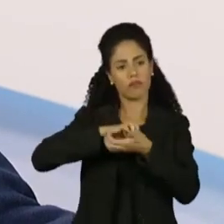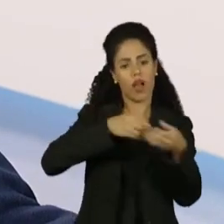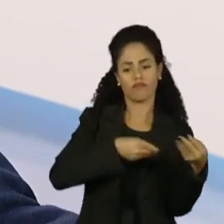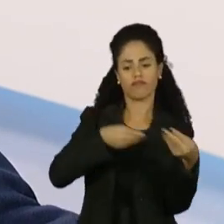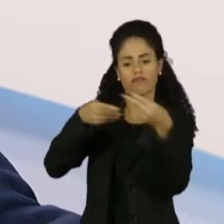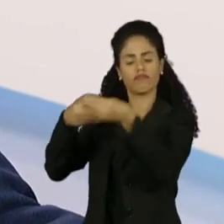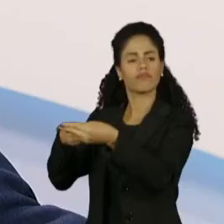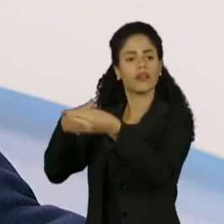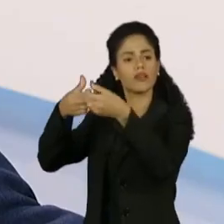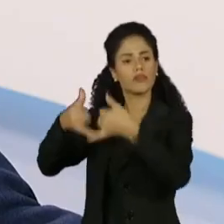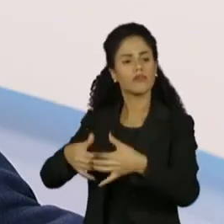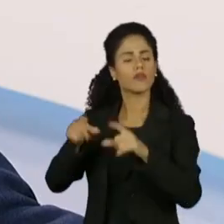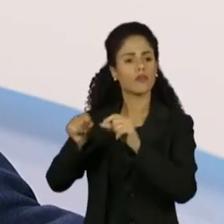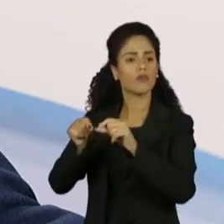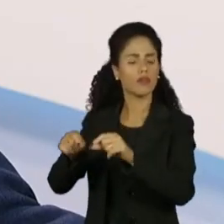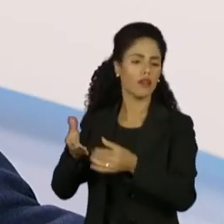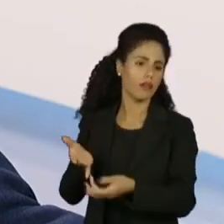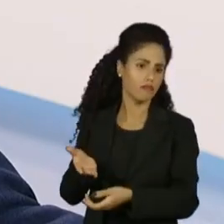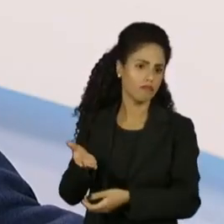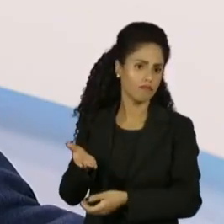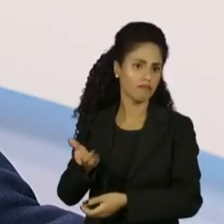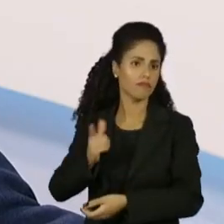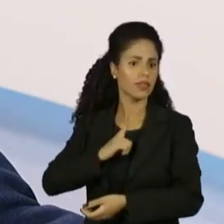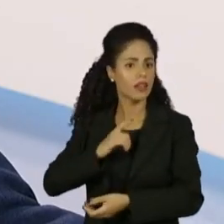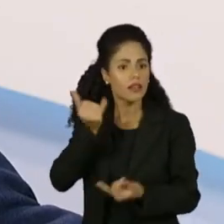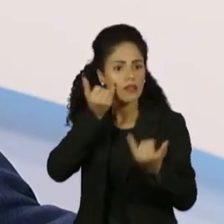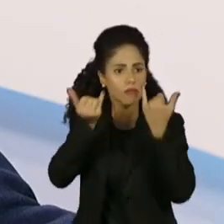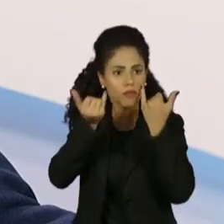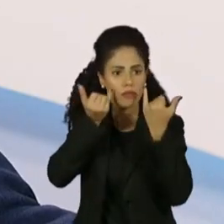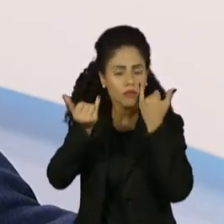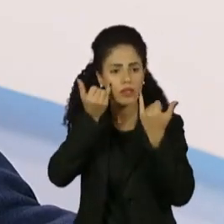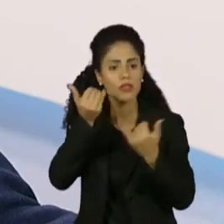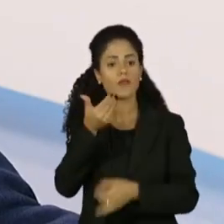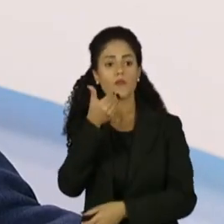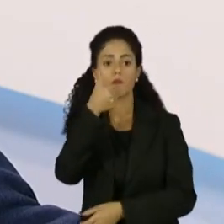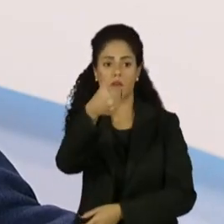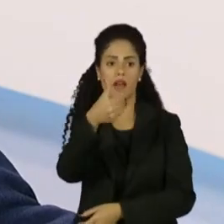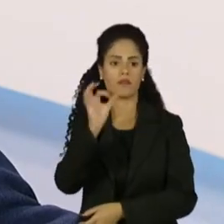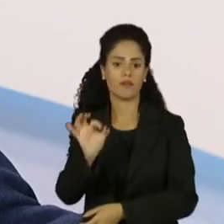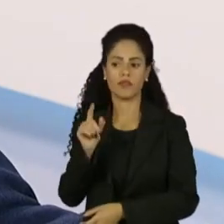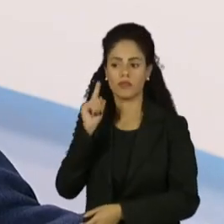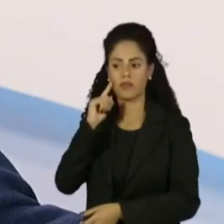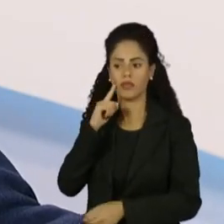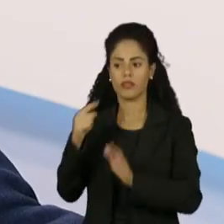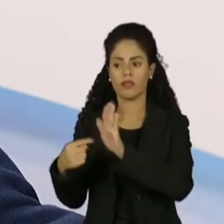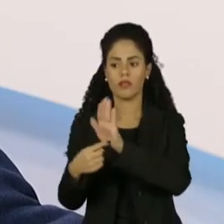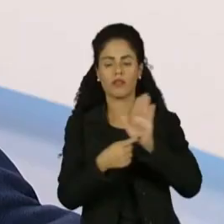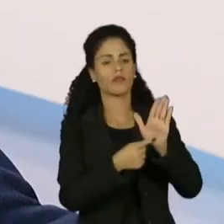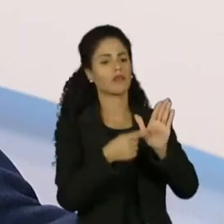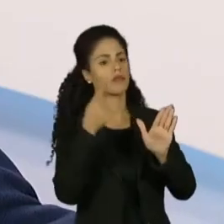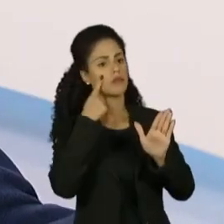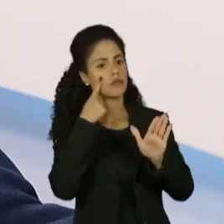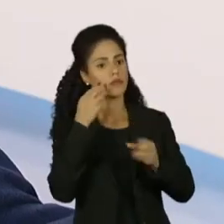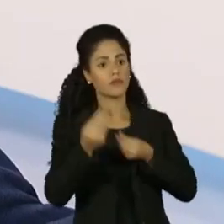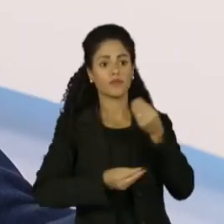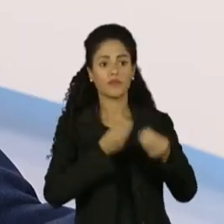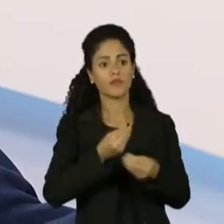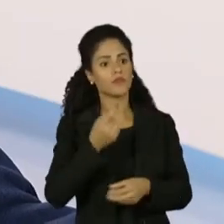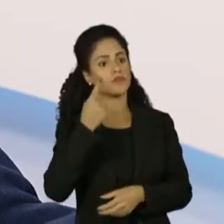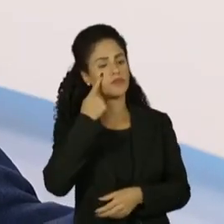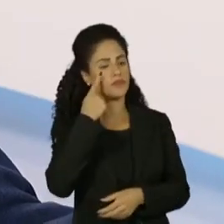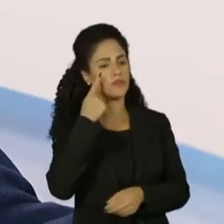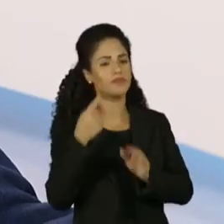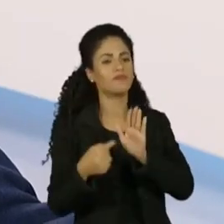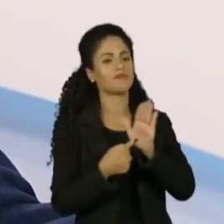essas informações seria ditado com as informações solicitadas pela SECAI. Agora, tem uma questão aí